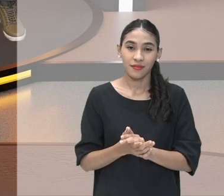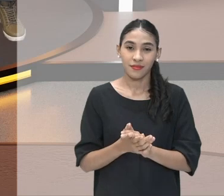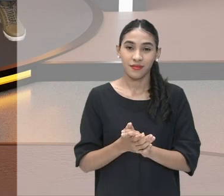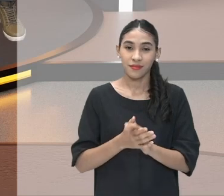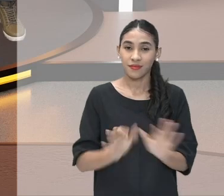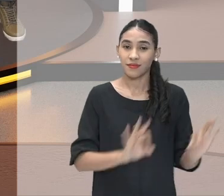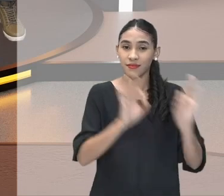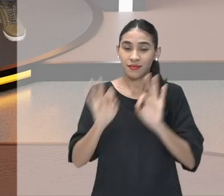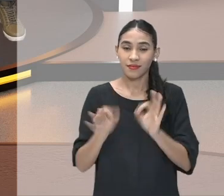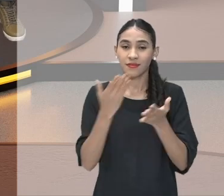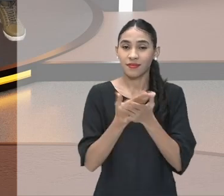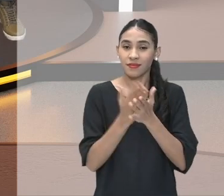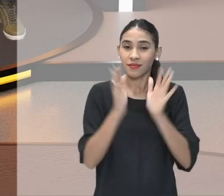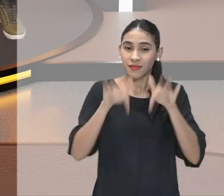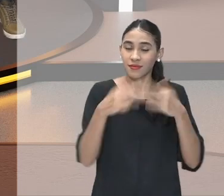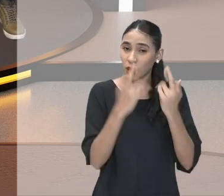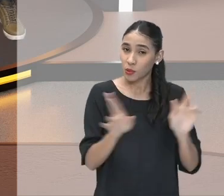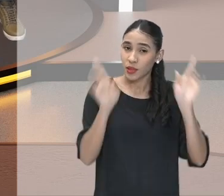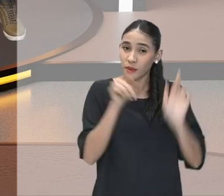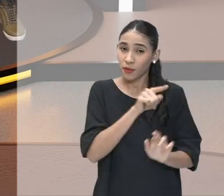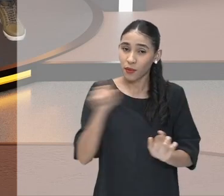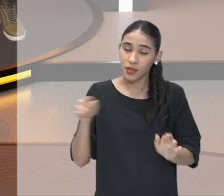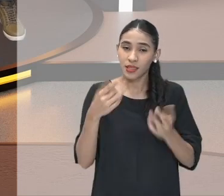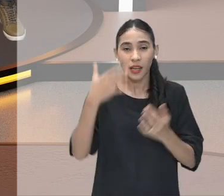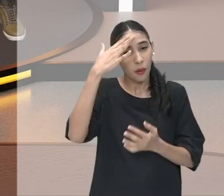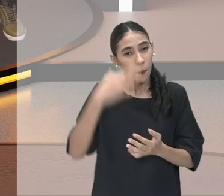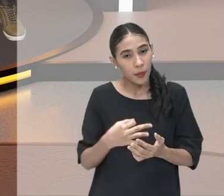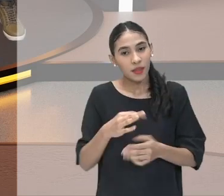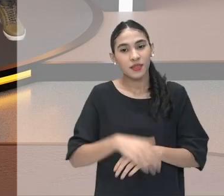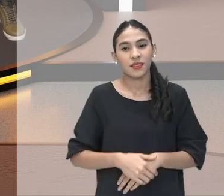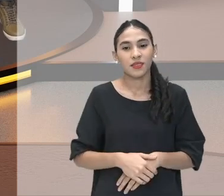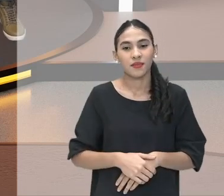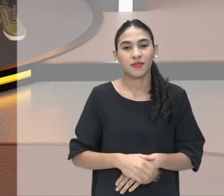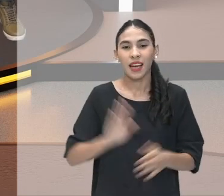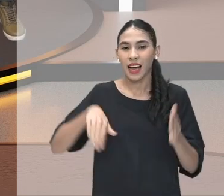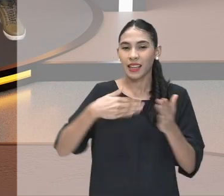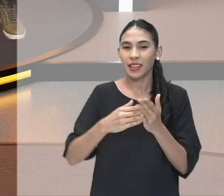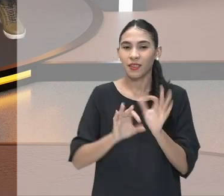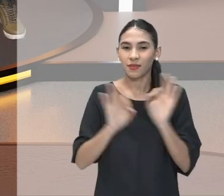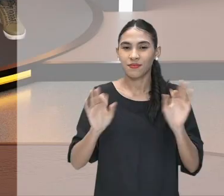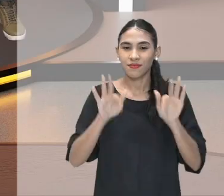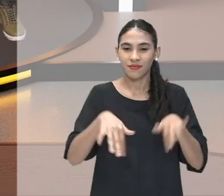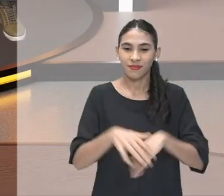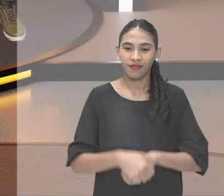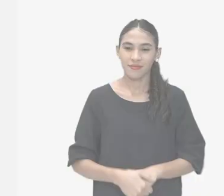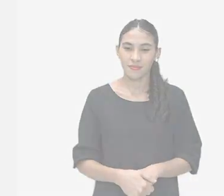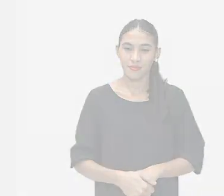nossa aula. Esperamos que vocês tenham compreendido e até uma próxima.